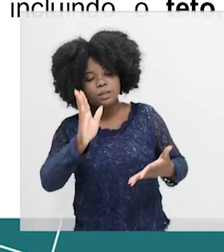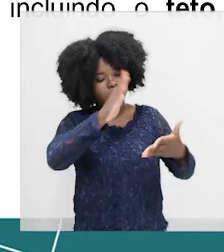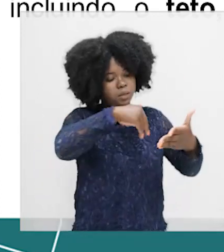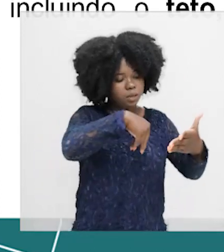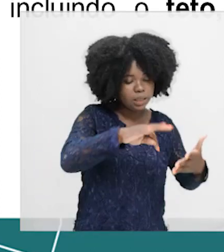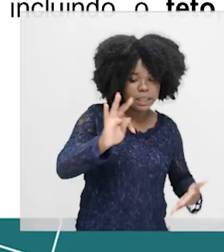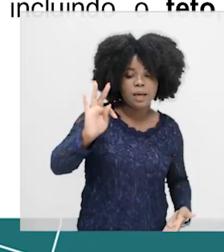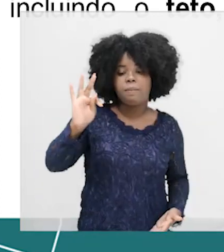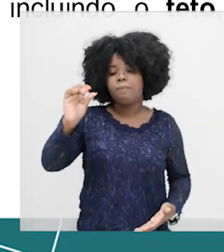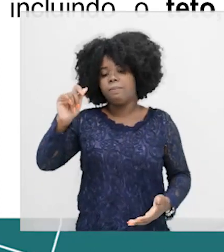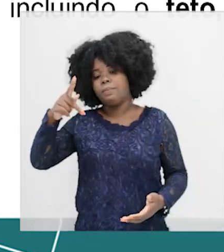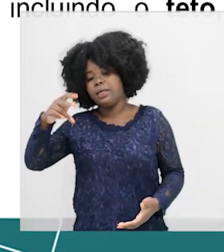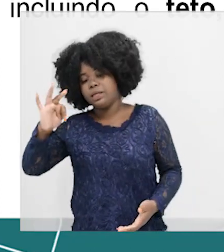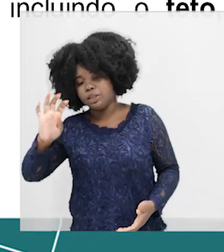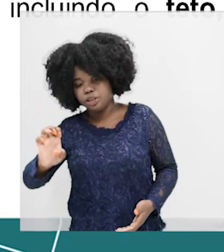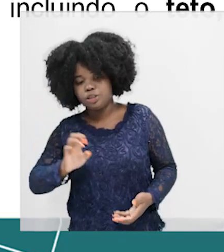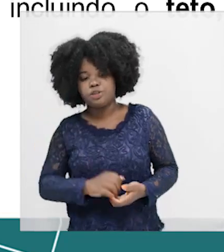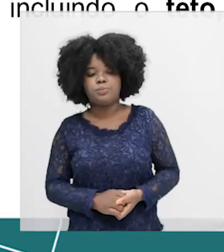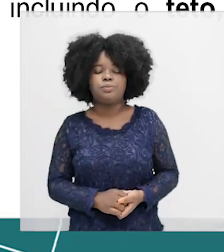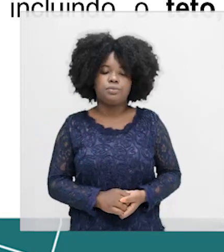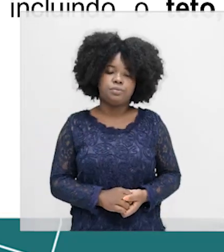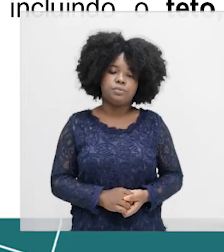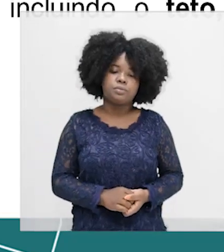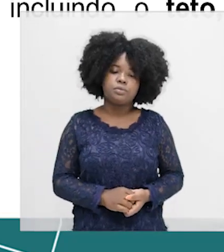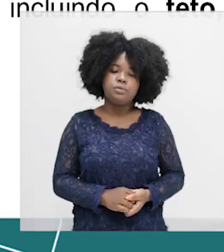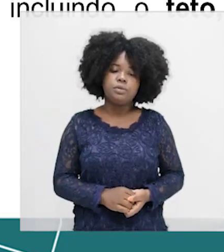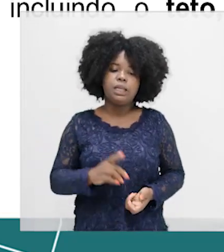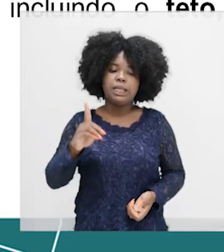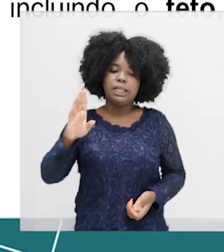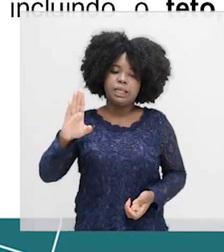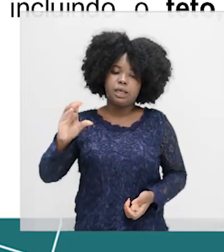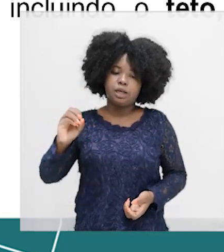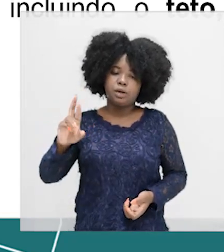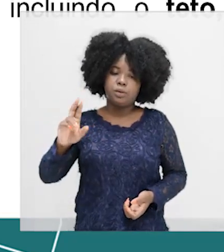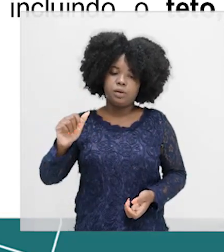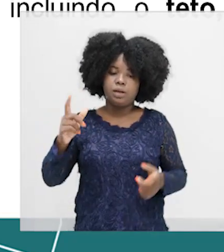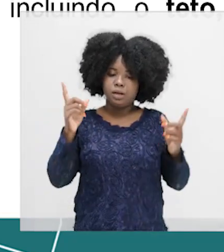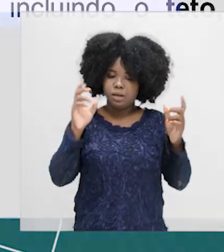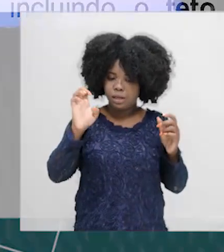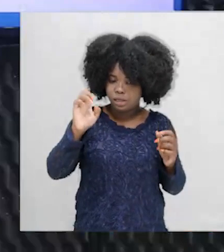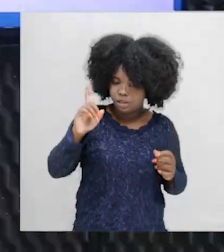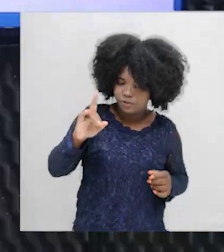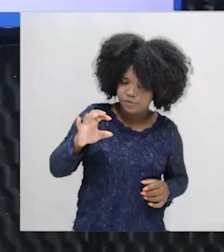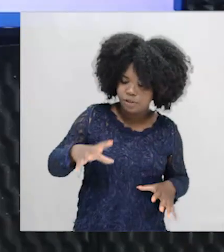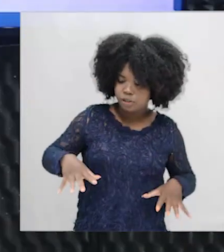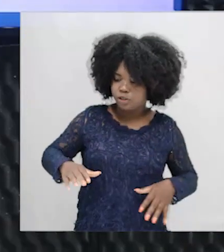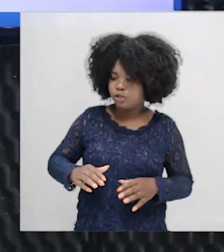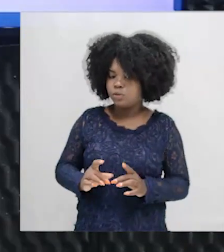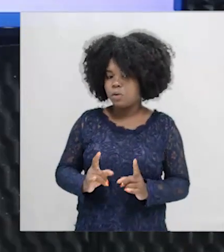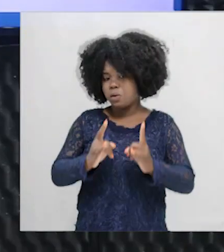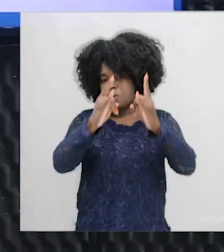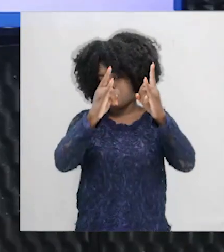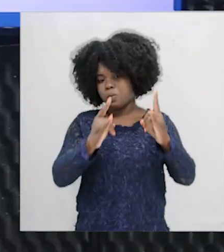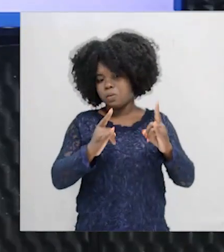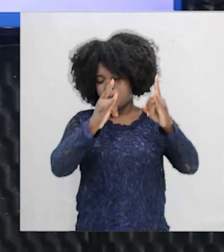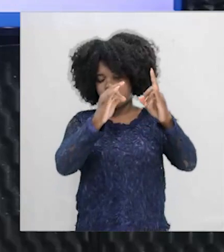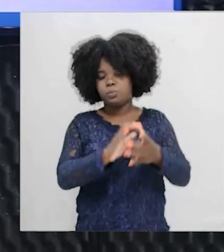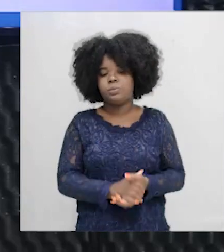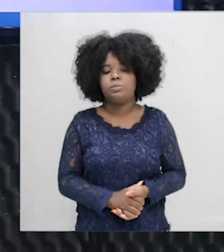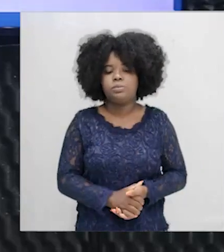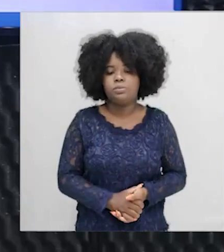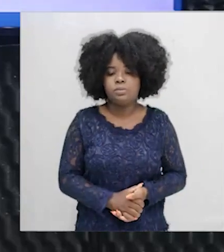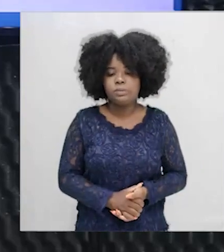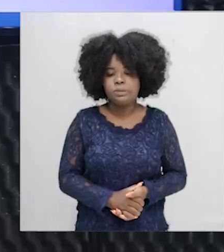dos tapetes. Decorar edifícios é tão importante como mesquitas, tetos, painéis. Nada é feito